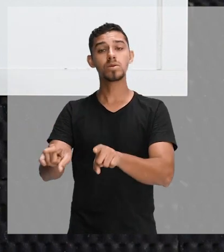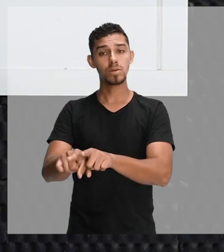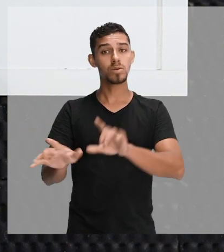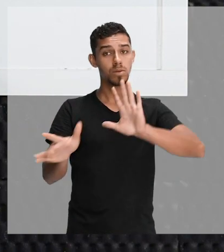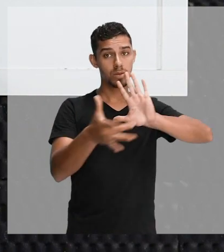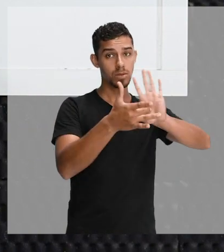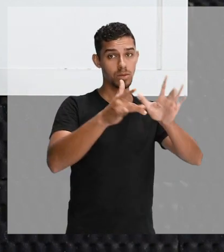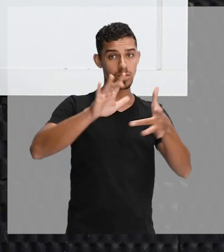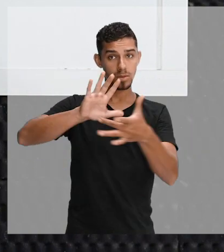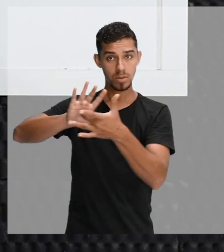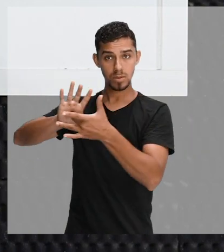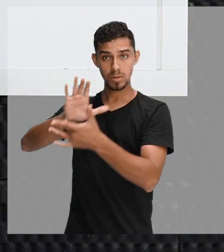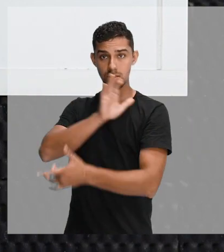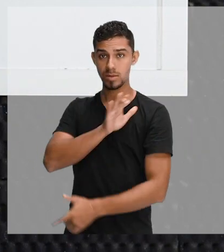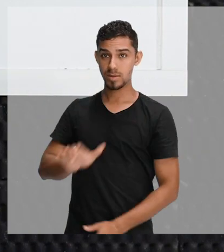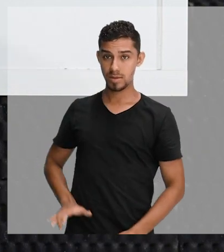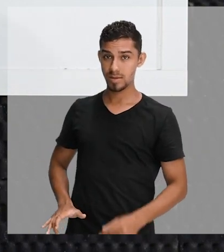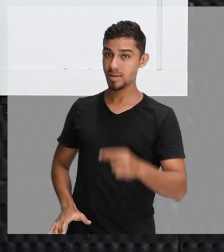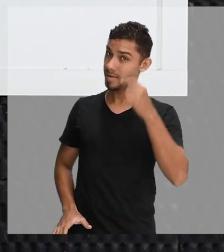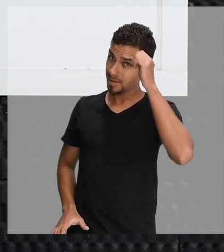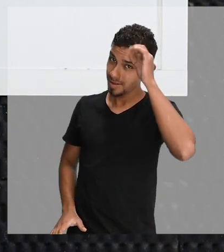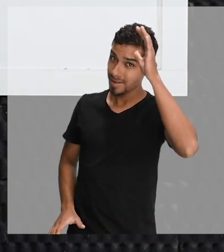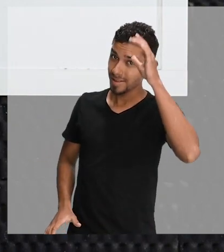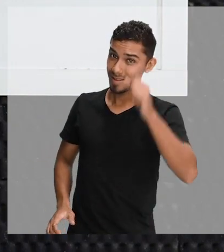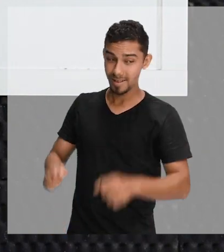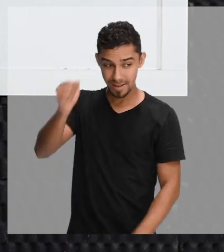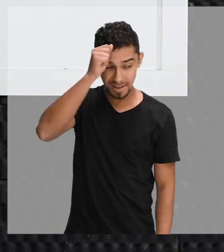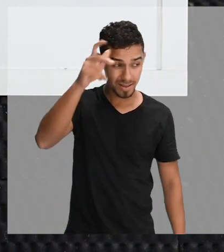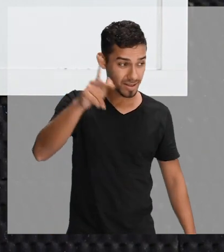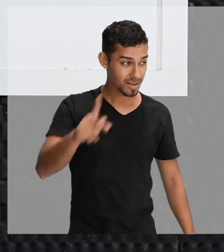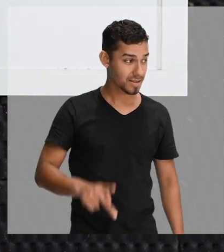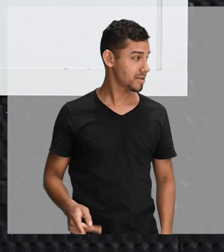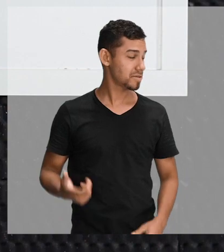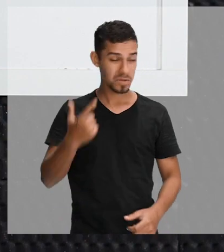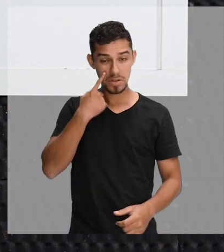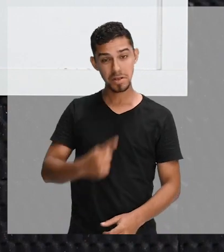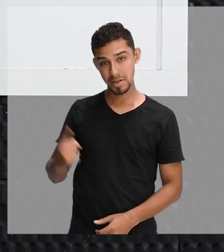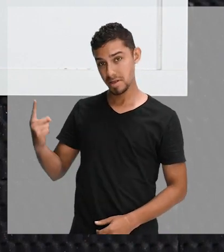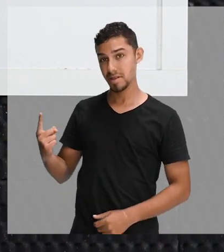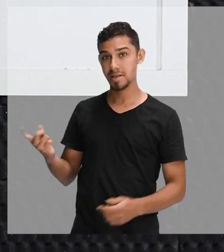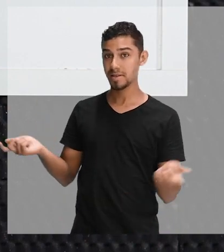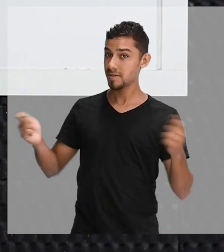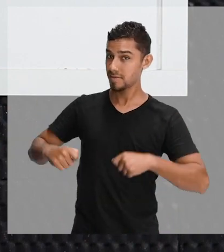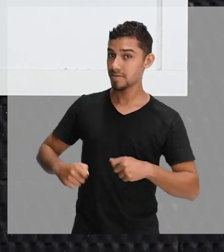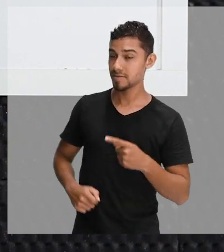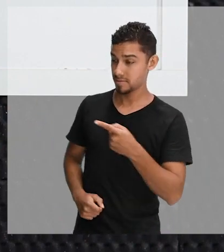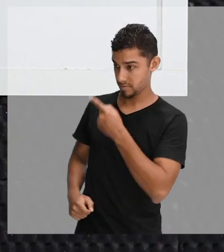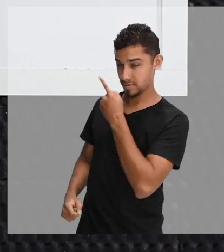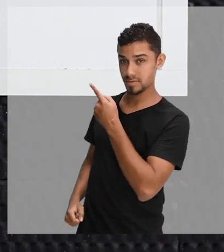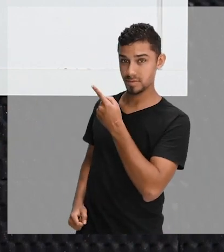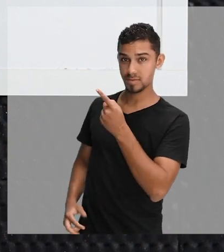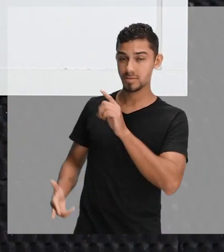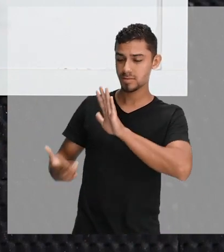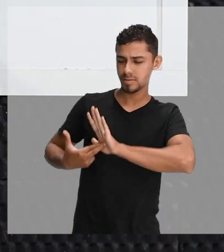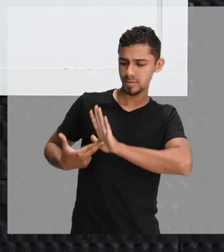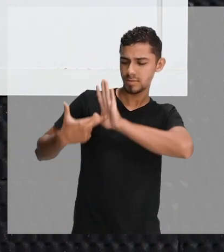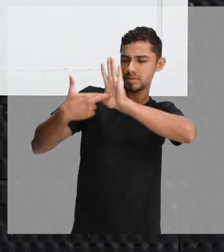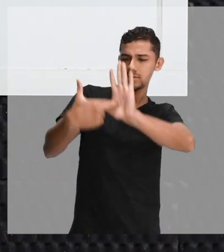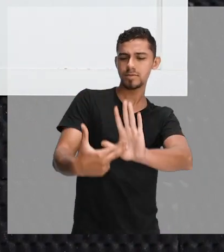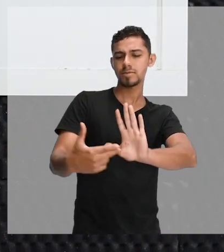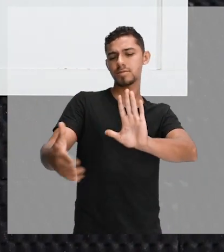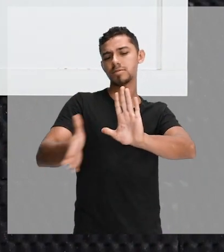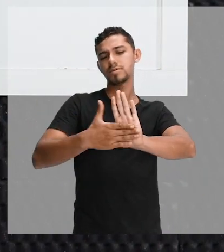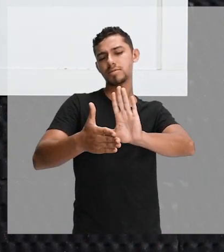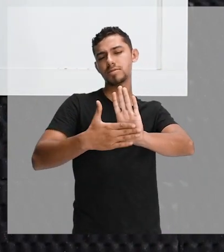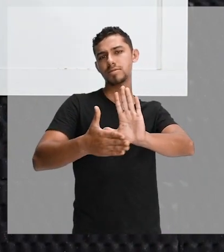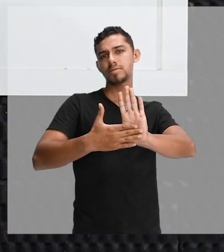lembra? Show de bola, tu é esperto. Olha só, esse Galileu aqui, ele vai ser representante daquilo que vocês